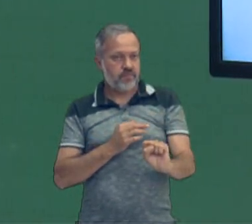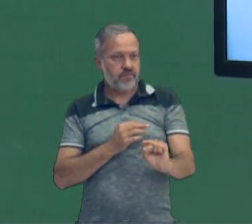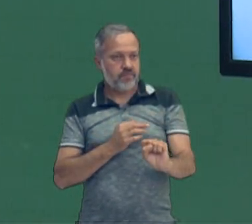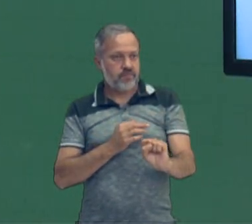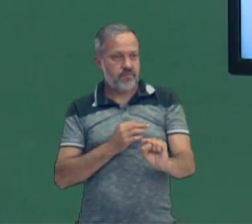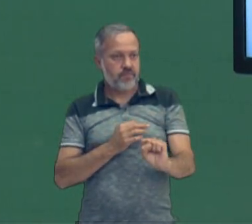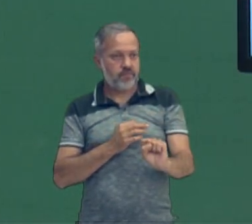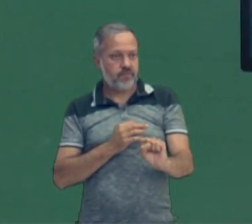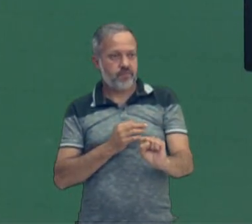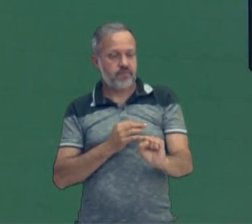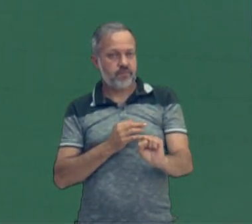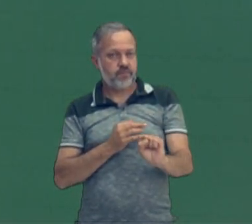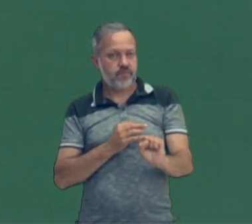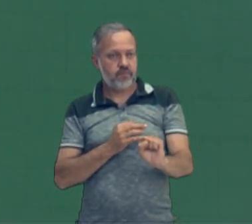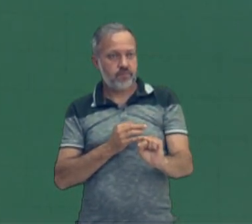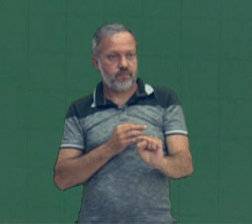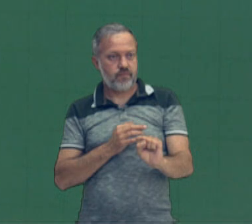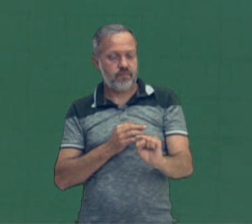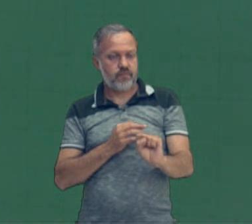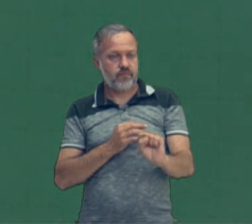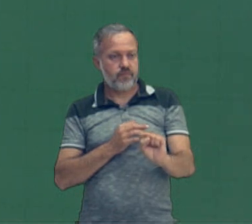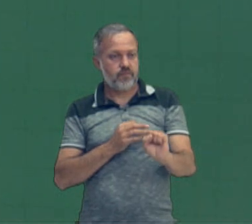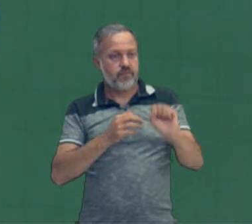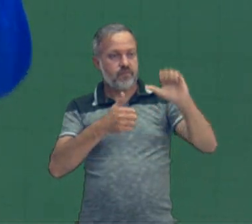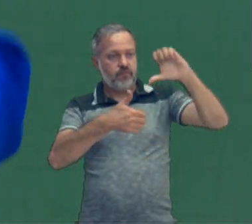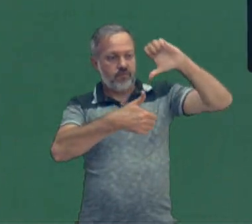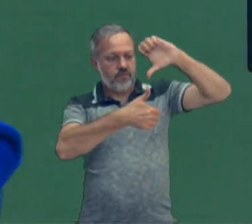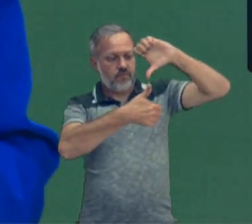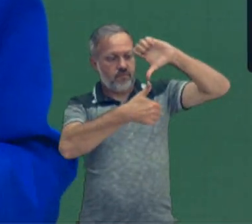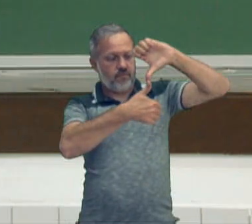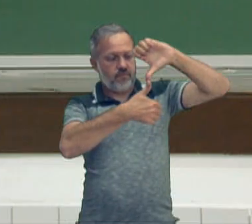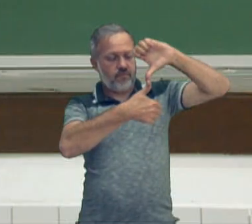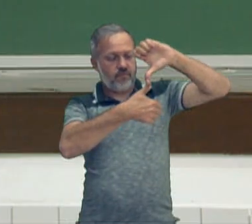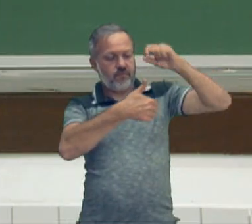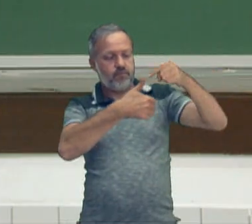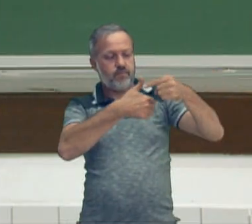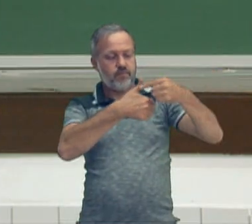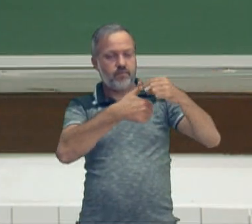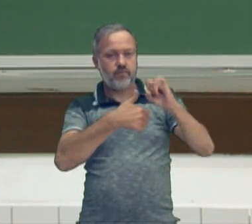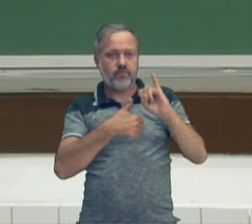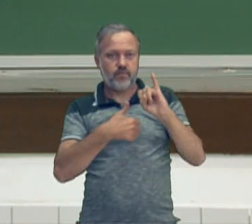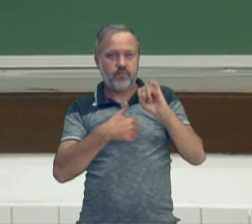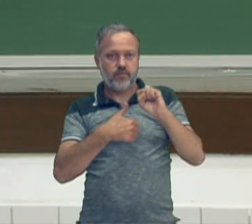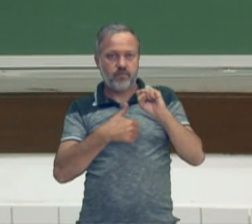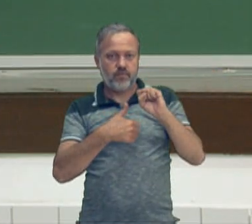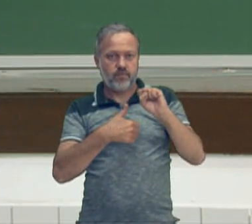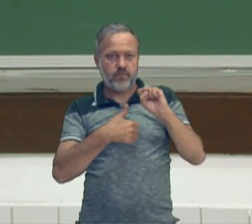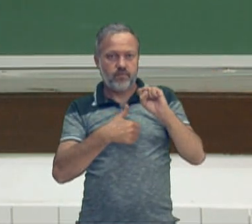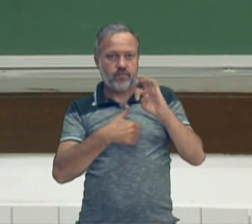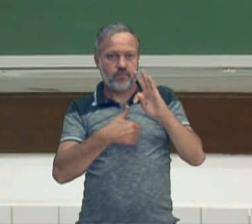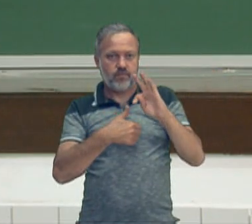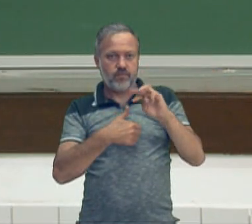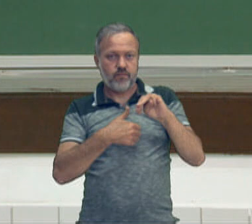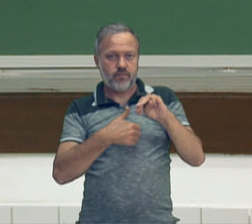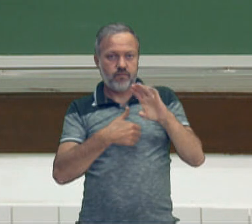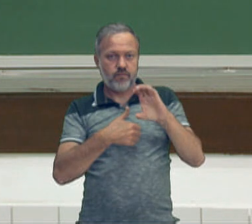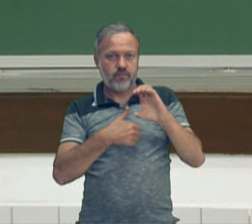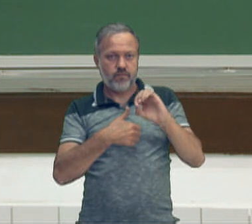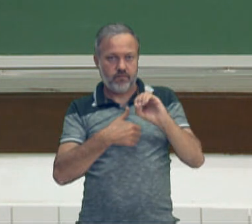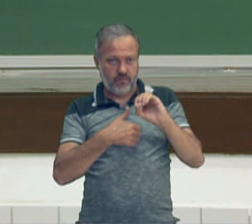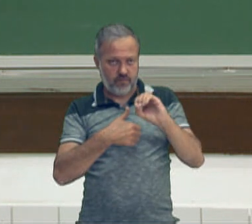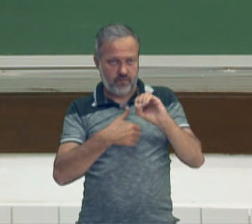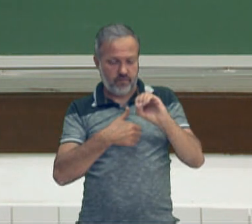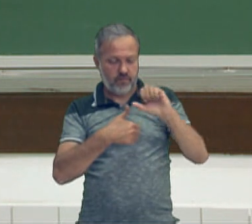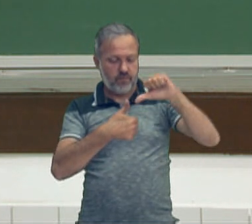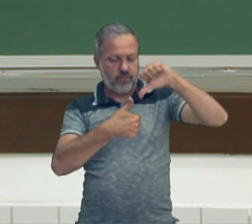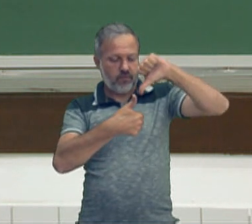E aí, a América Central, ainda nós temos o Istmo, que é aquele estreitamento de terra, e a parte insular, que